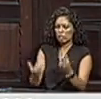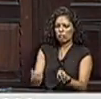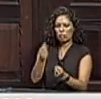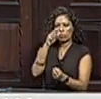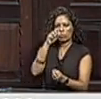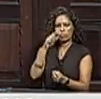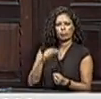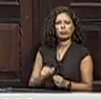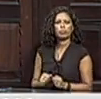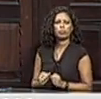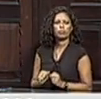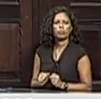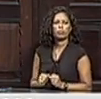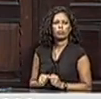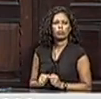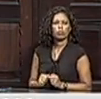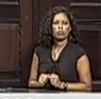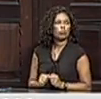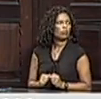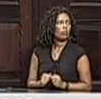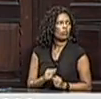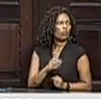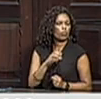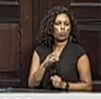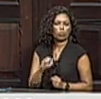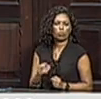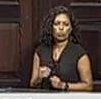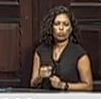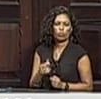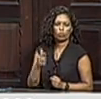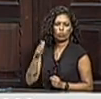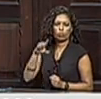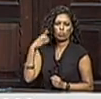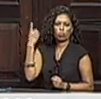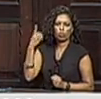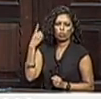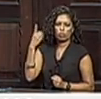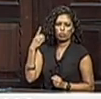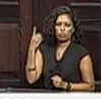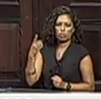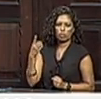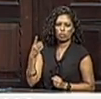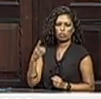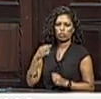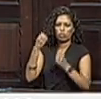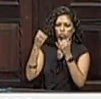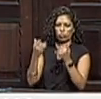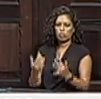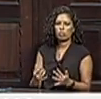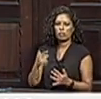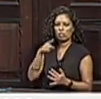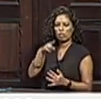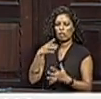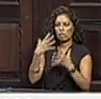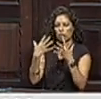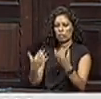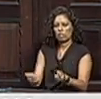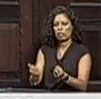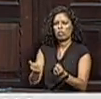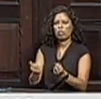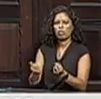Márcio Pacheco, para encaminhar. Presidente, só peço... Rapidamente, o PSC encaminha o voto sim pelo percentual de